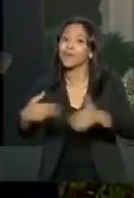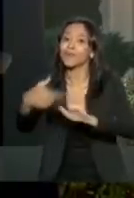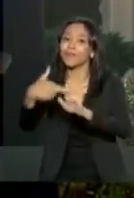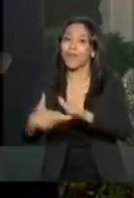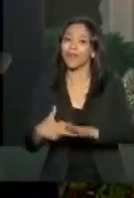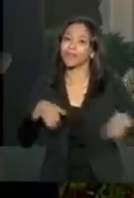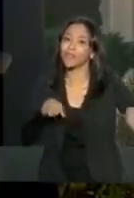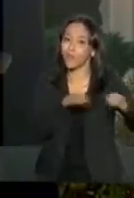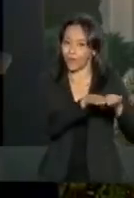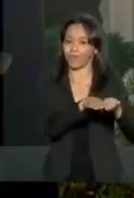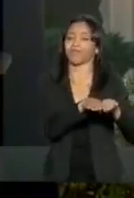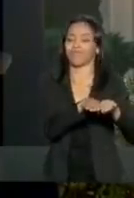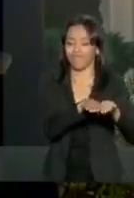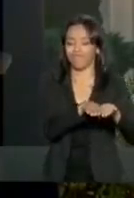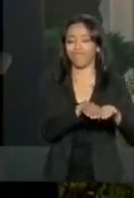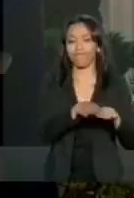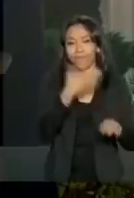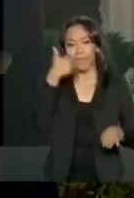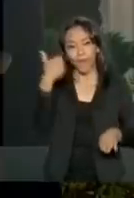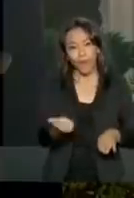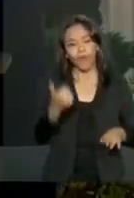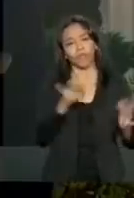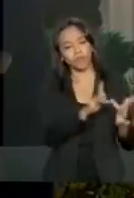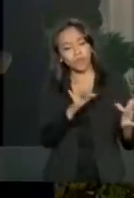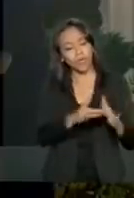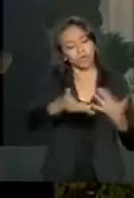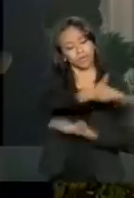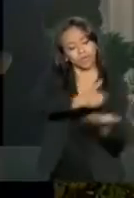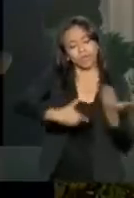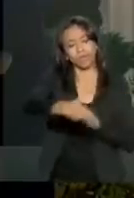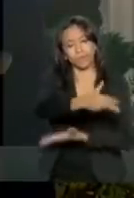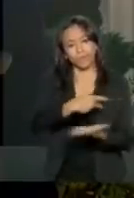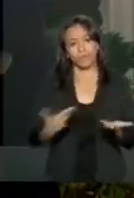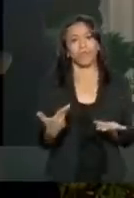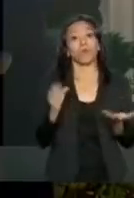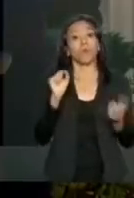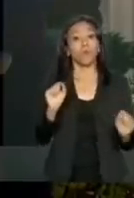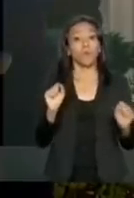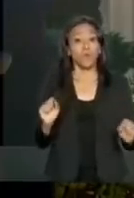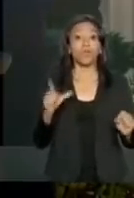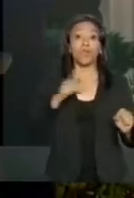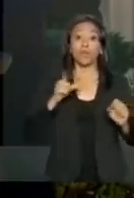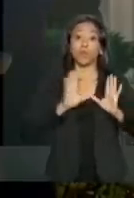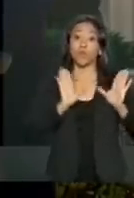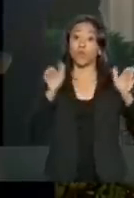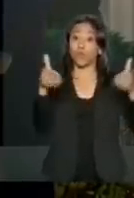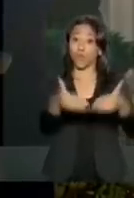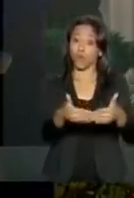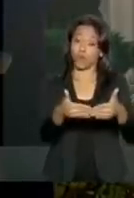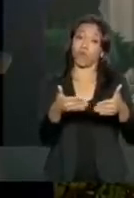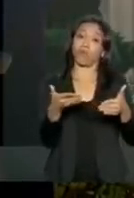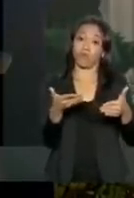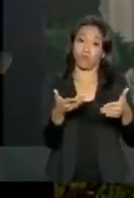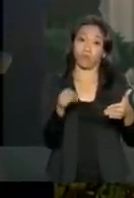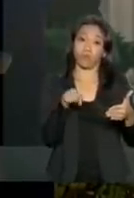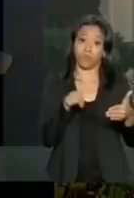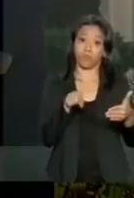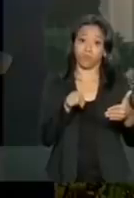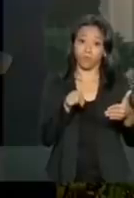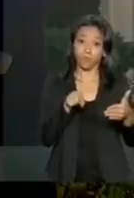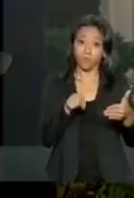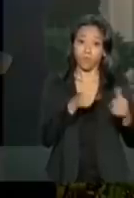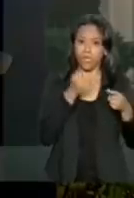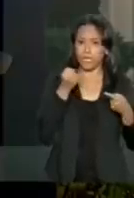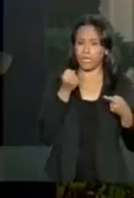sejam iguais. Para melhorar nossas relações, revitalizamos o Fórum de CEOs entre